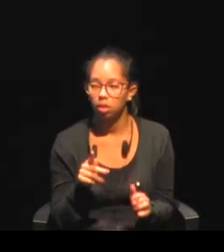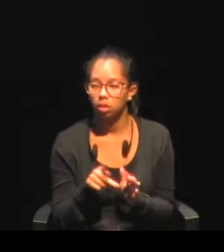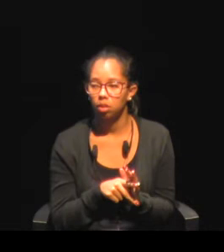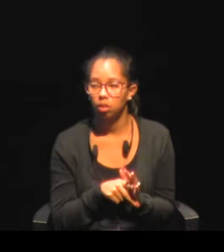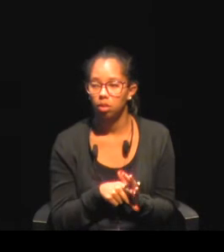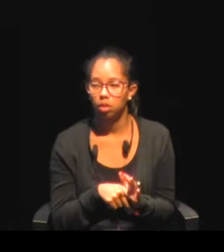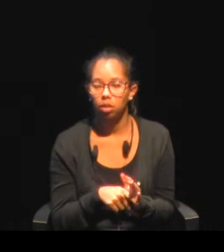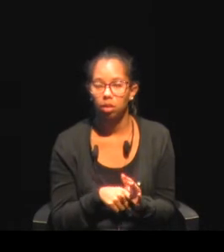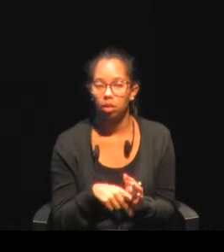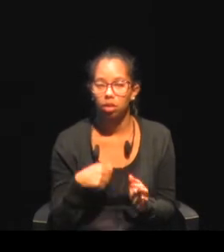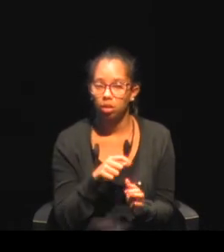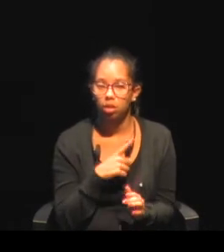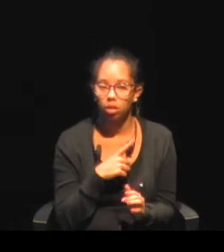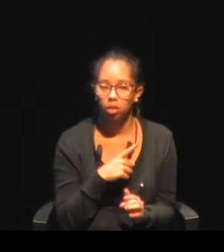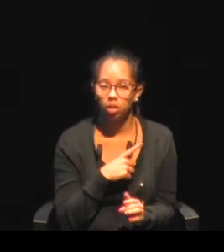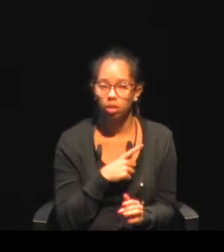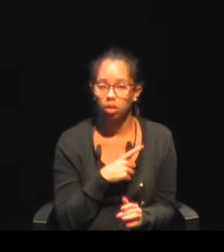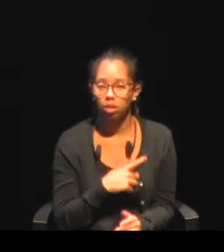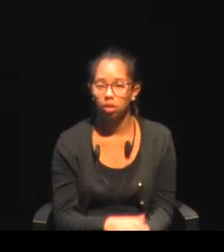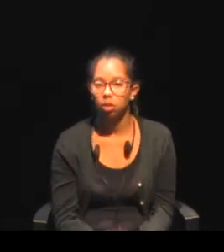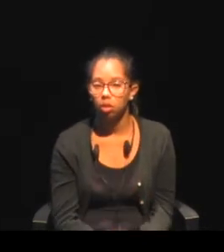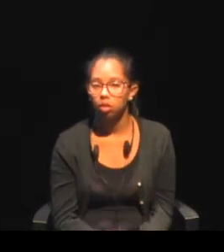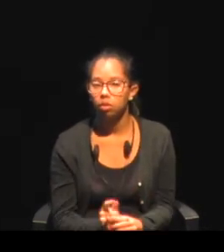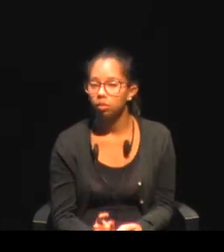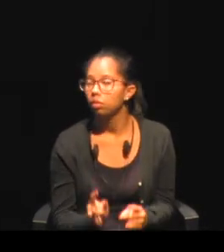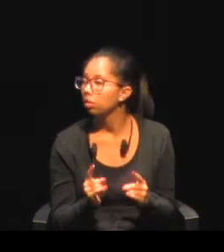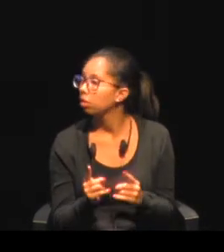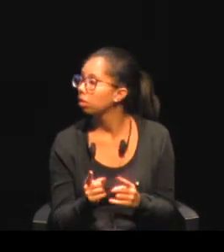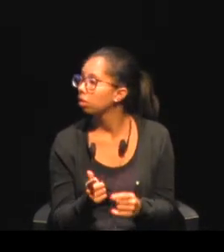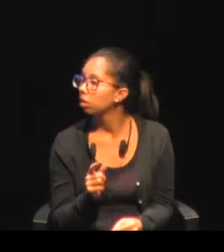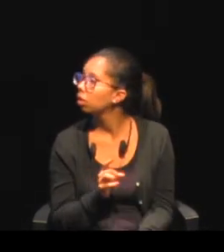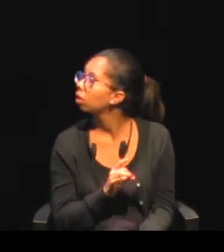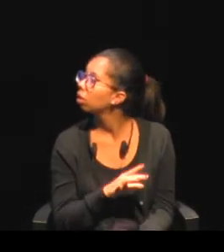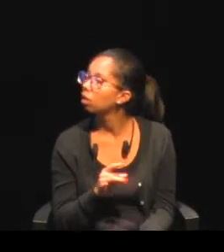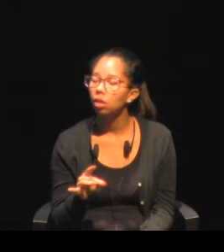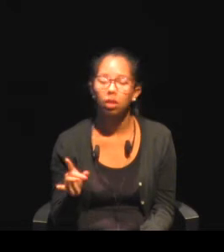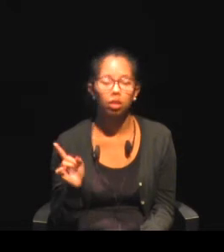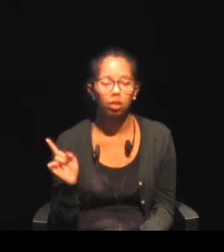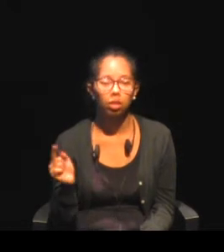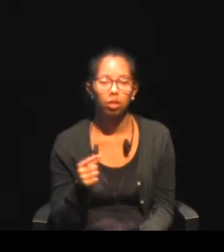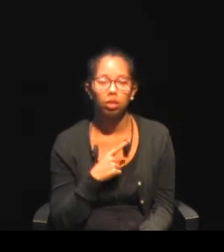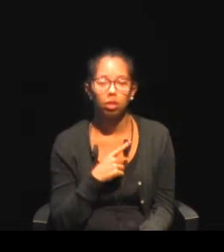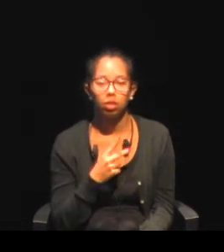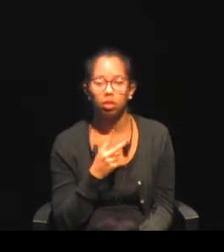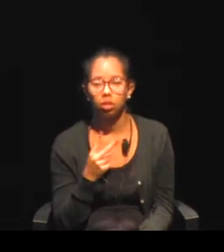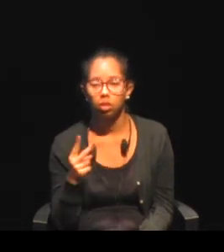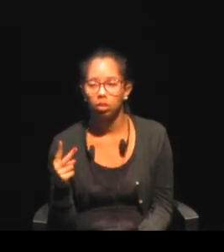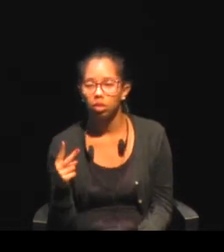proposta desse projeto. A gente tem esse edifício que está implantado no chão aqui, que tem toda a infra, a cada pé